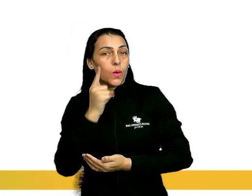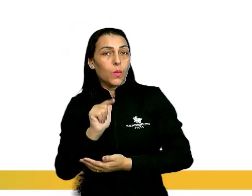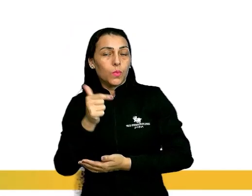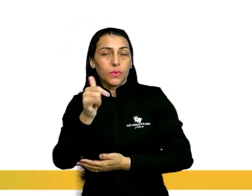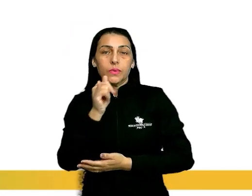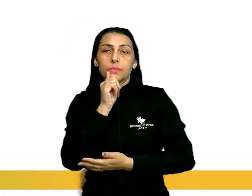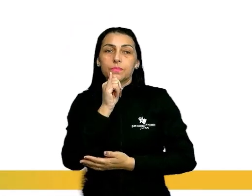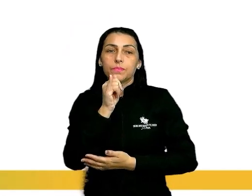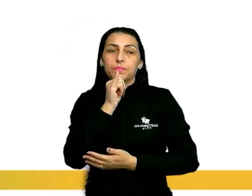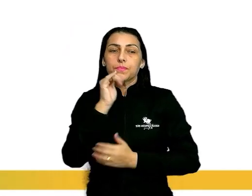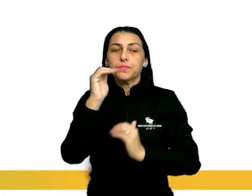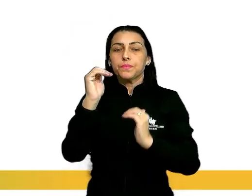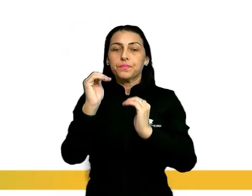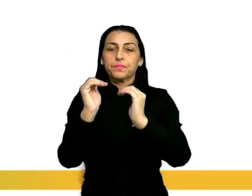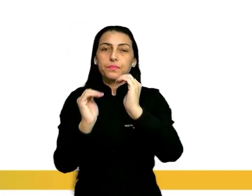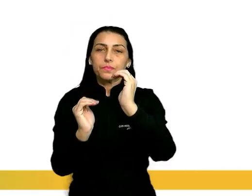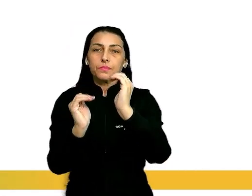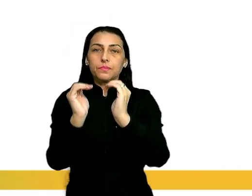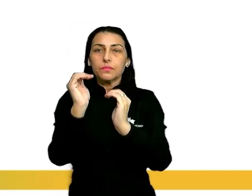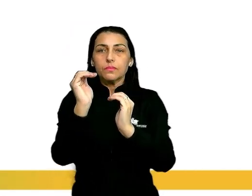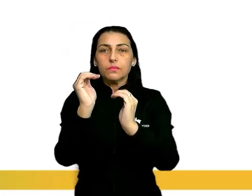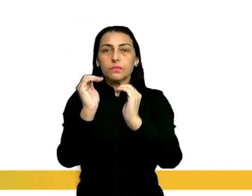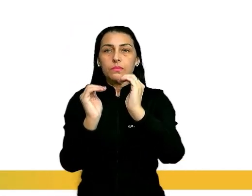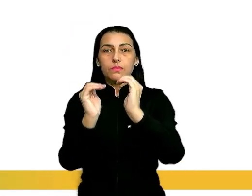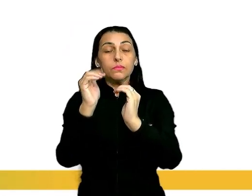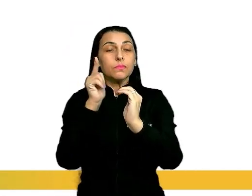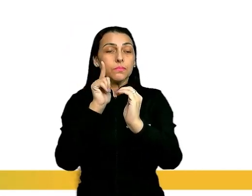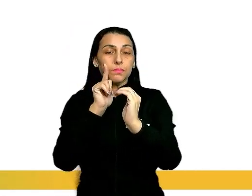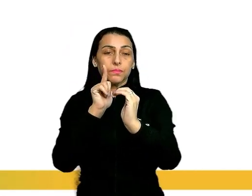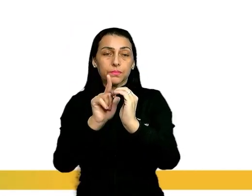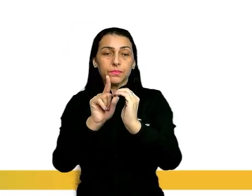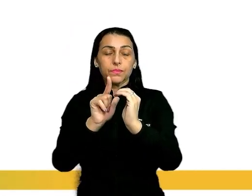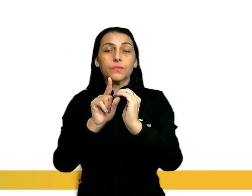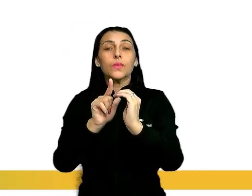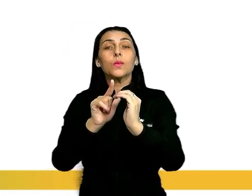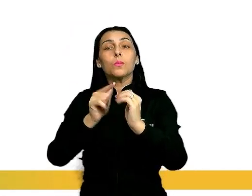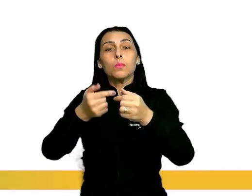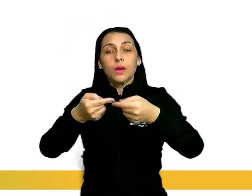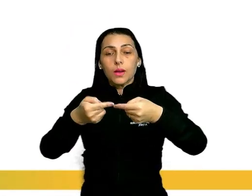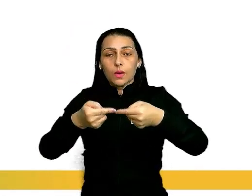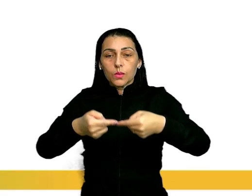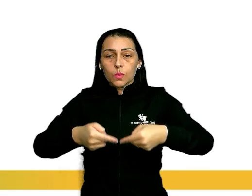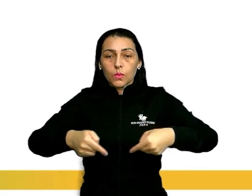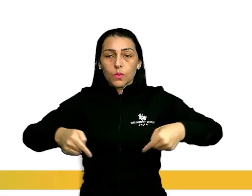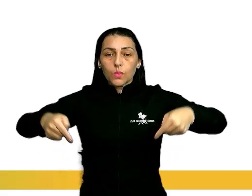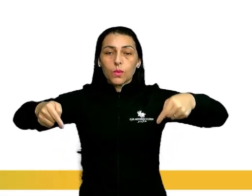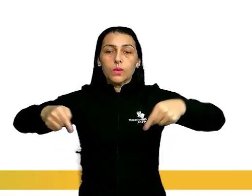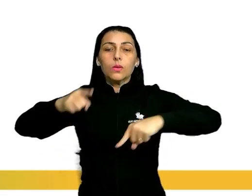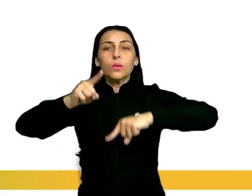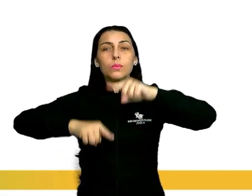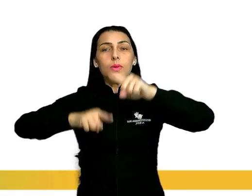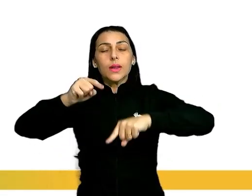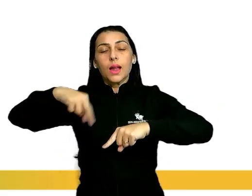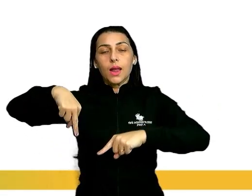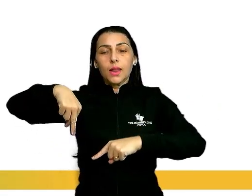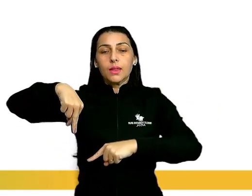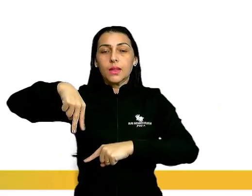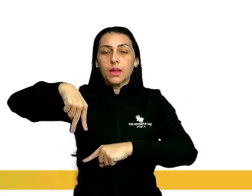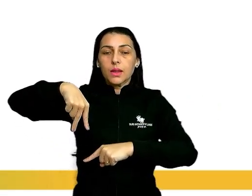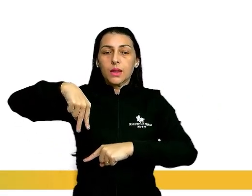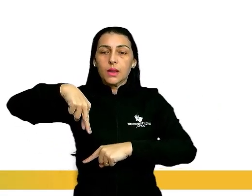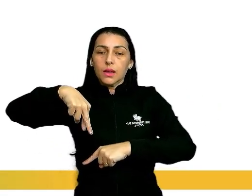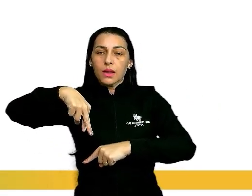exemplo né os equilibristas eles conseguem por exemplo né se equilibrar numa corda né com objetos até andando né